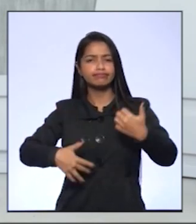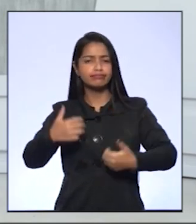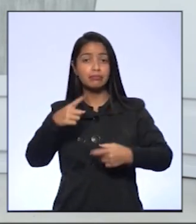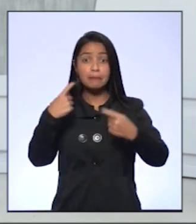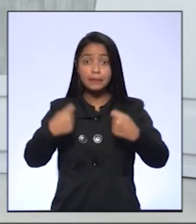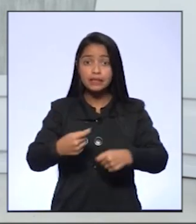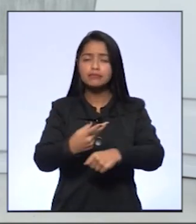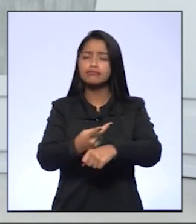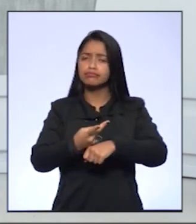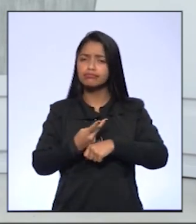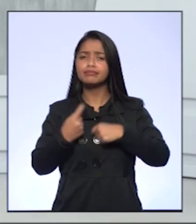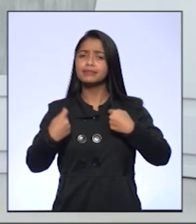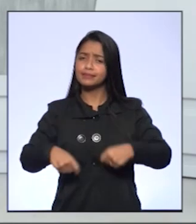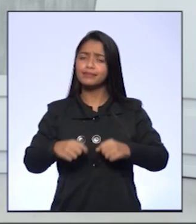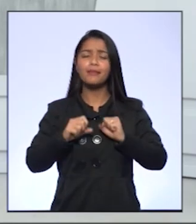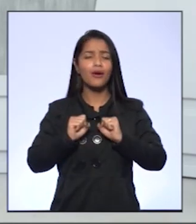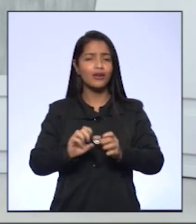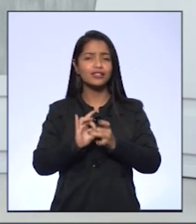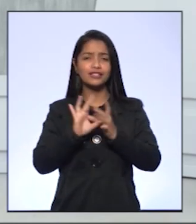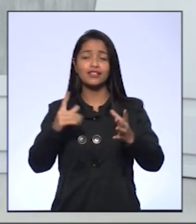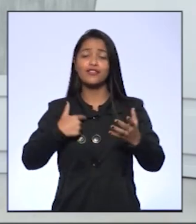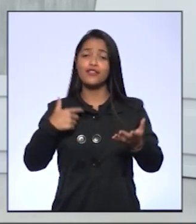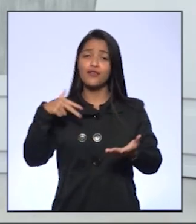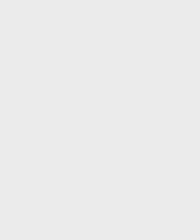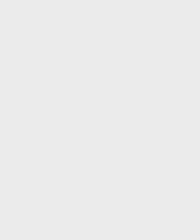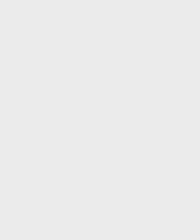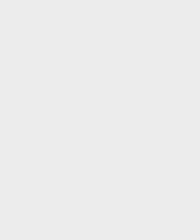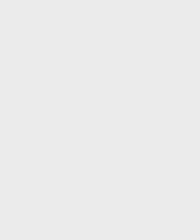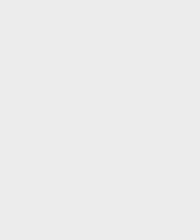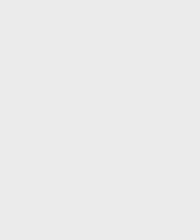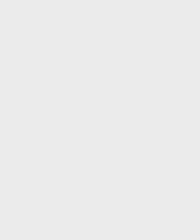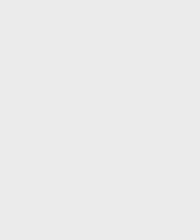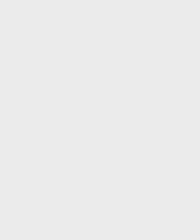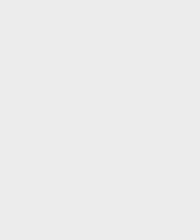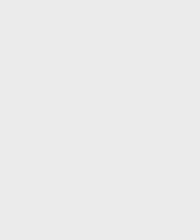eu tô muito aqui. É um super prazer estar aqui. Um beijo, valeu!